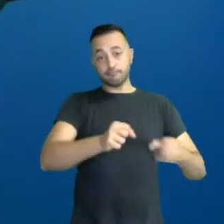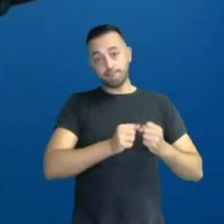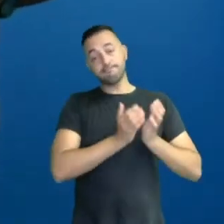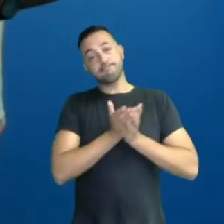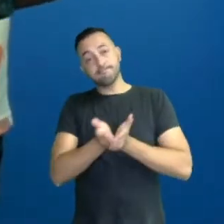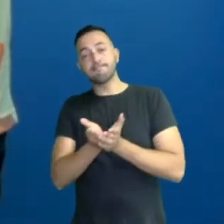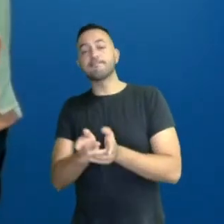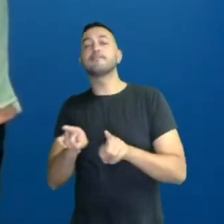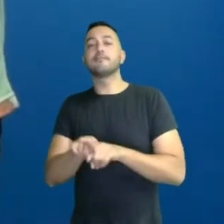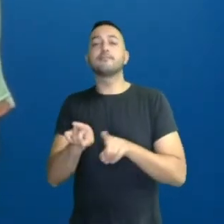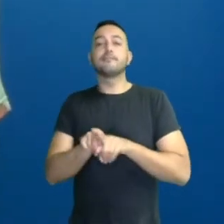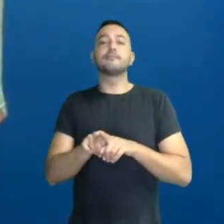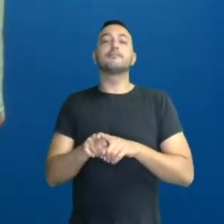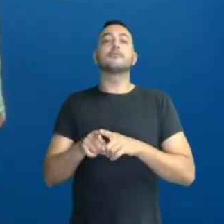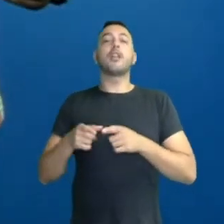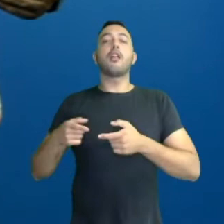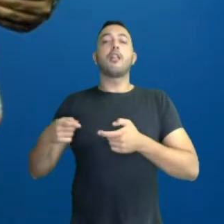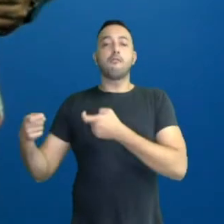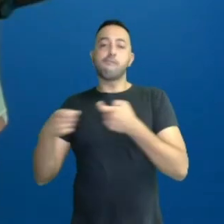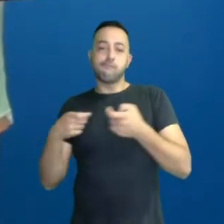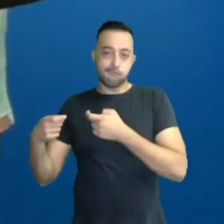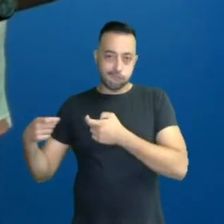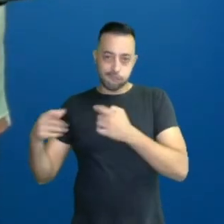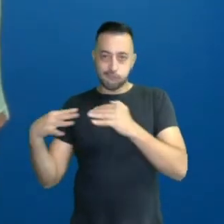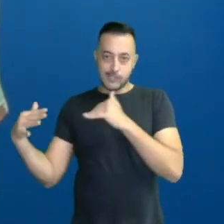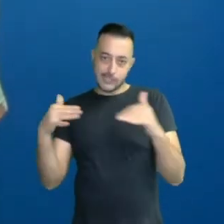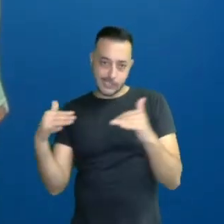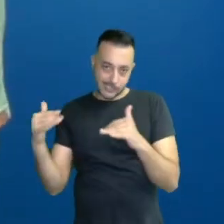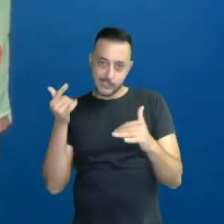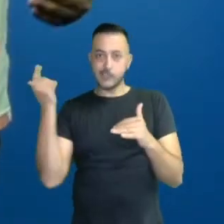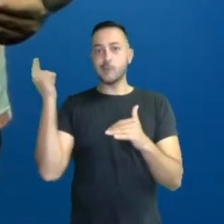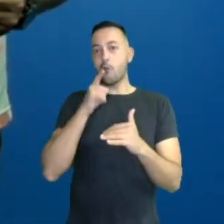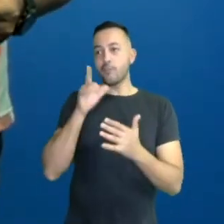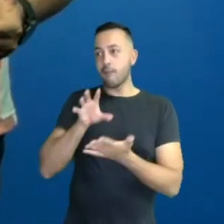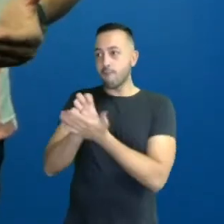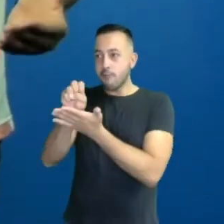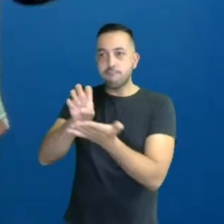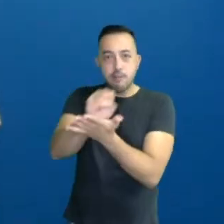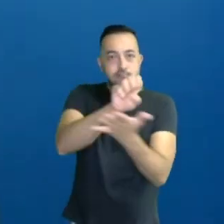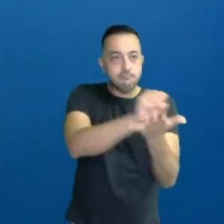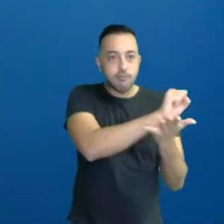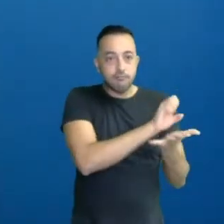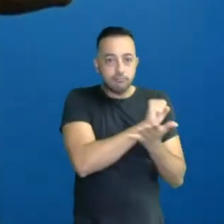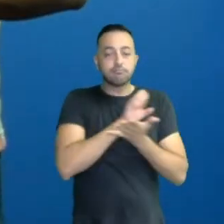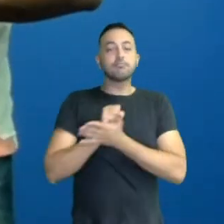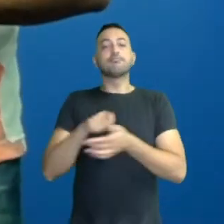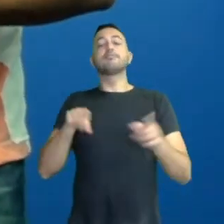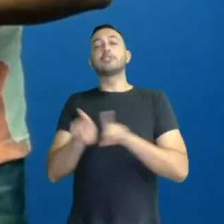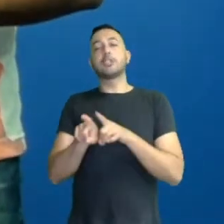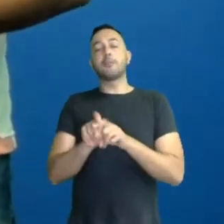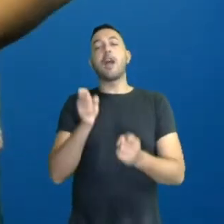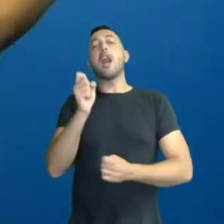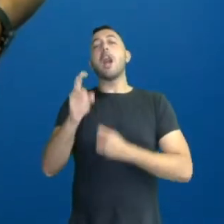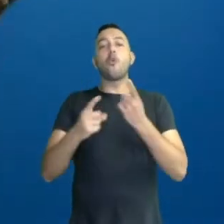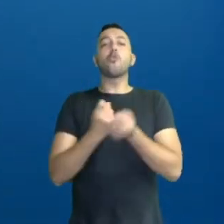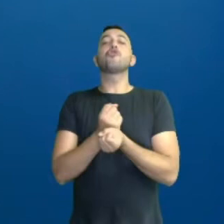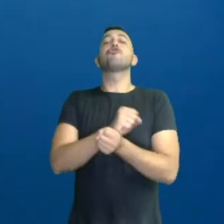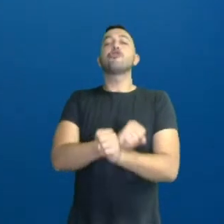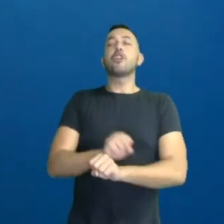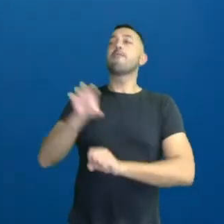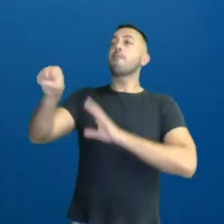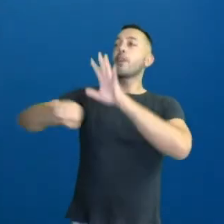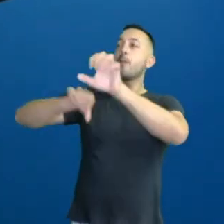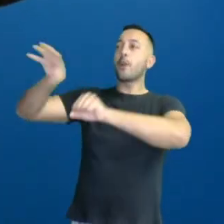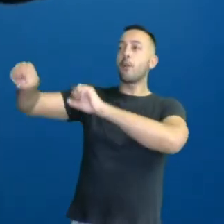marítimo, também conquistar também alguns territórios. E nessa conquista, eles conseguem também alguns escravos.